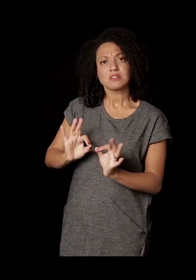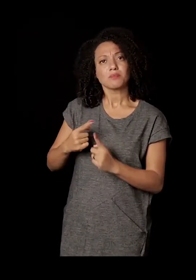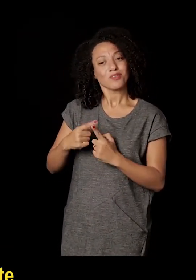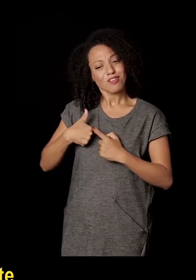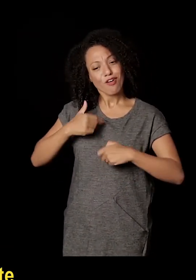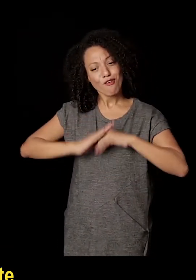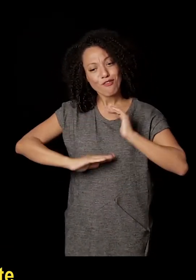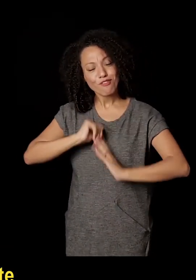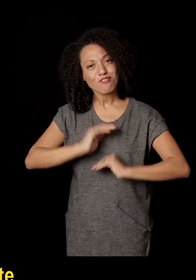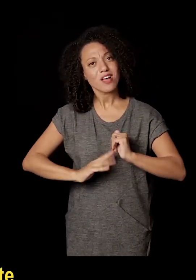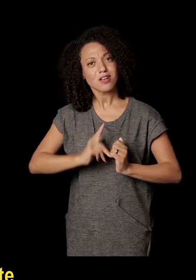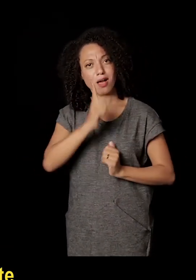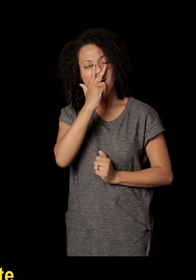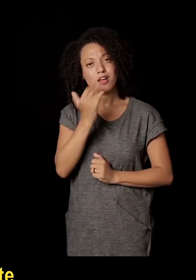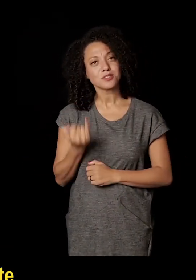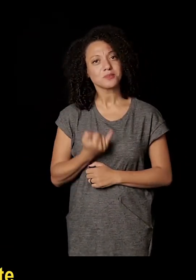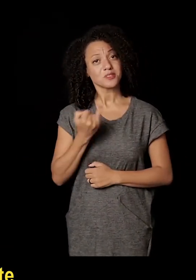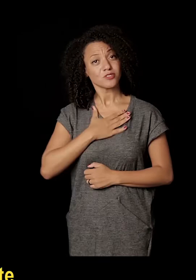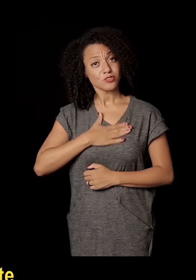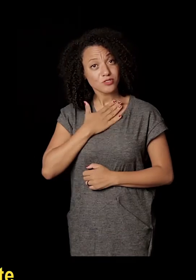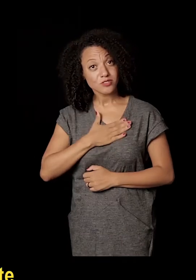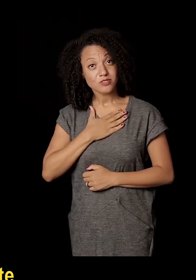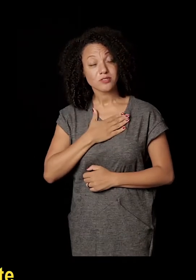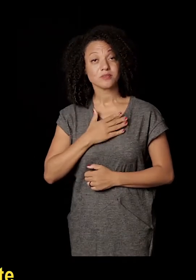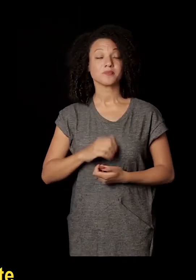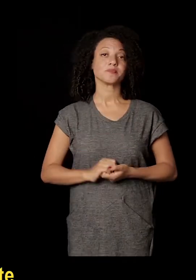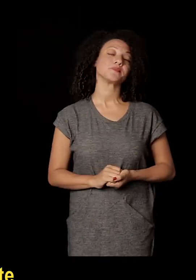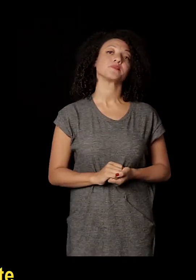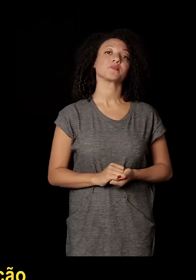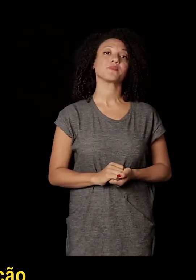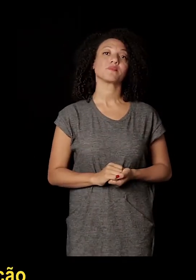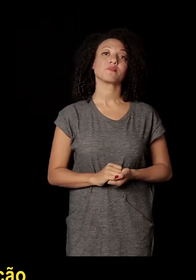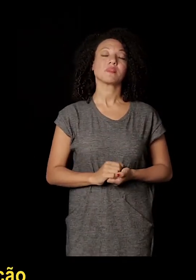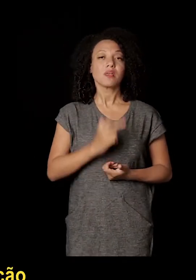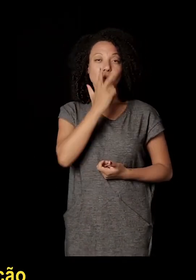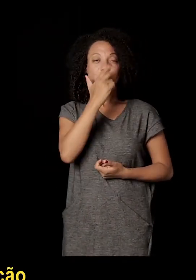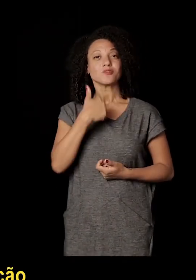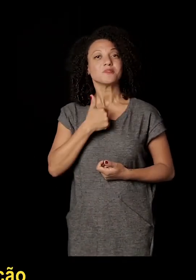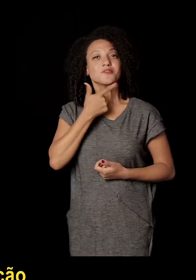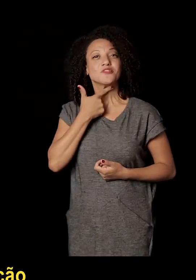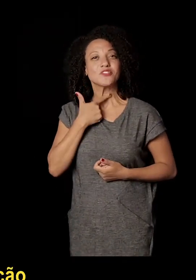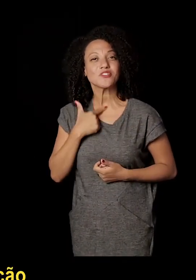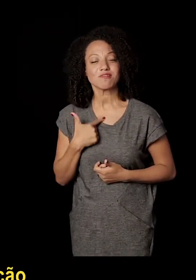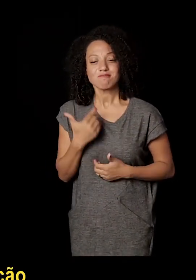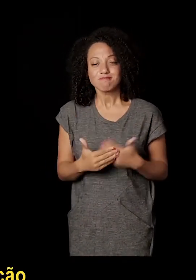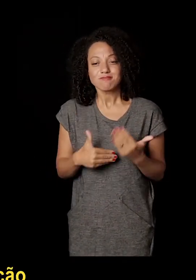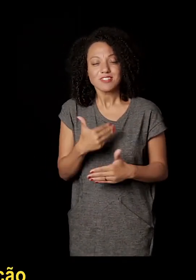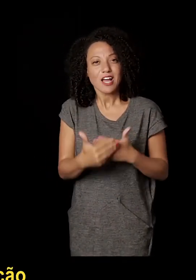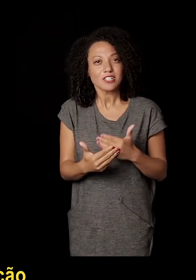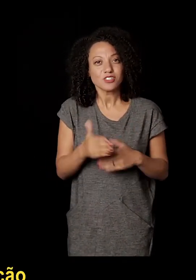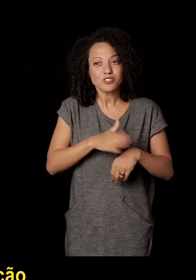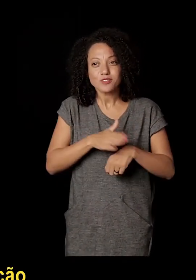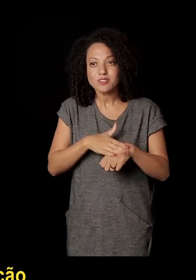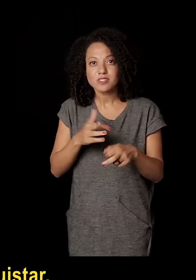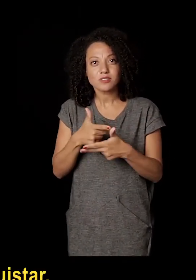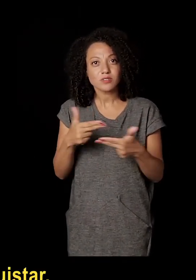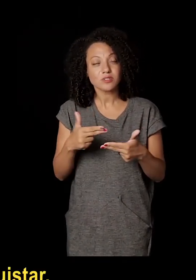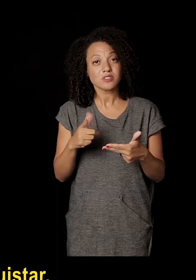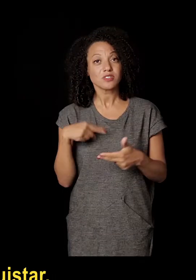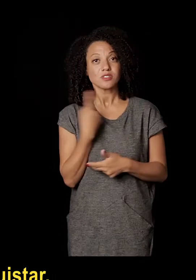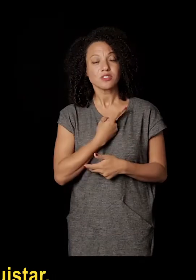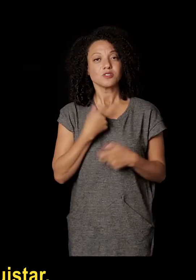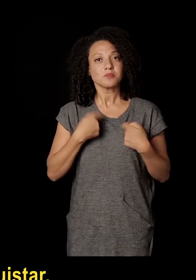Eu faço porque realmente acho importante e gosto. E eu acho que essa vocação do indivíduo para as coisas é que a gente